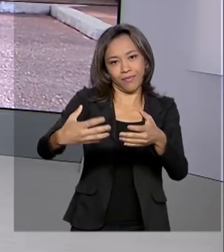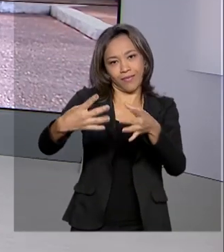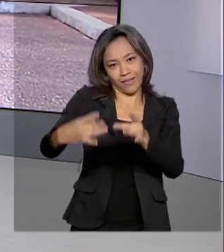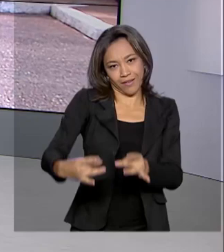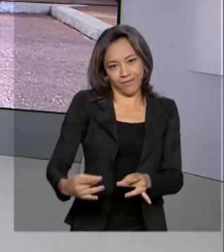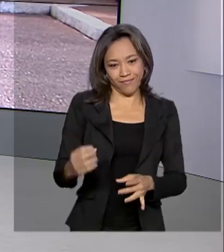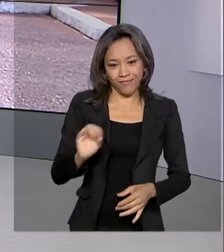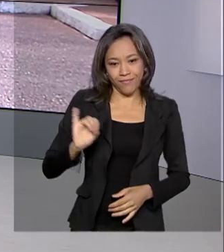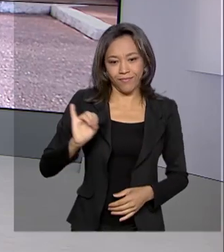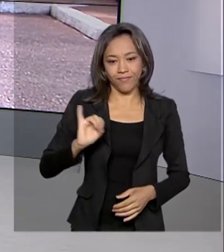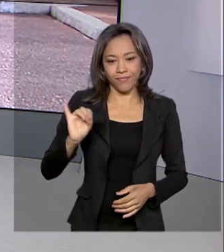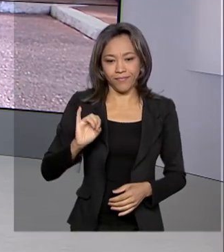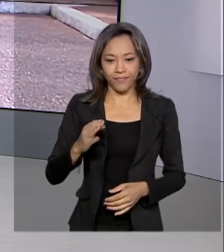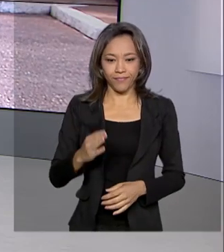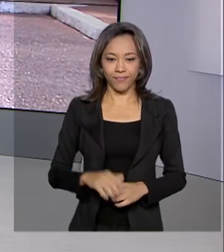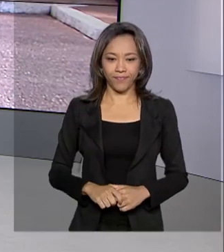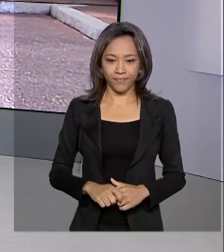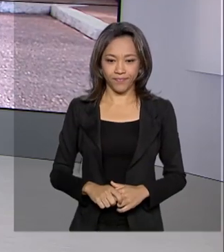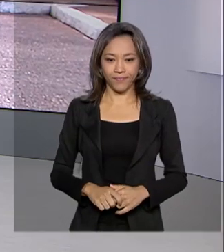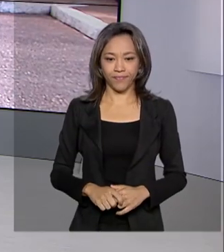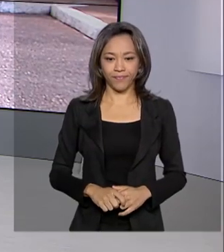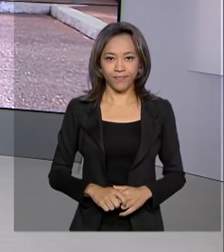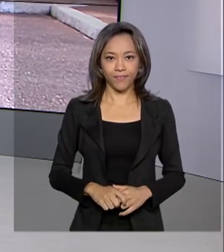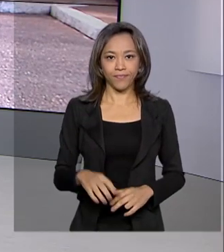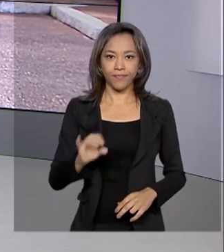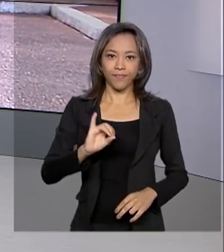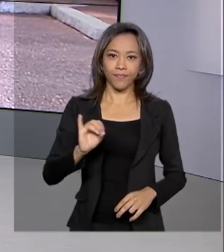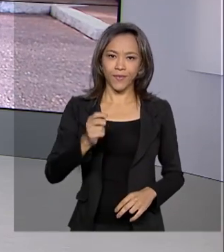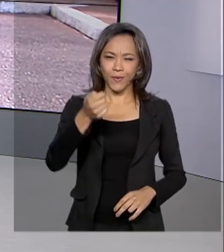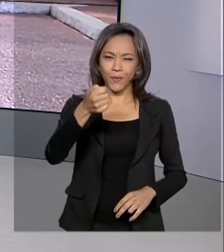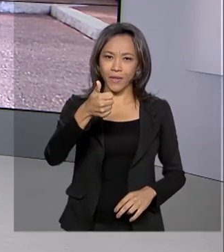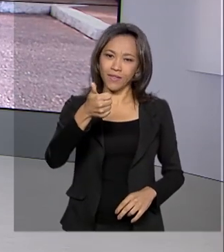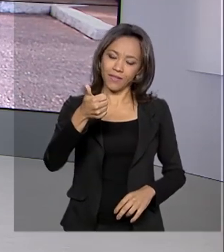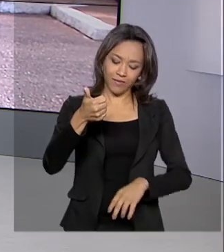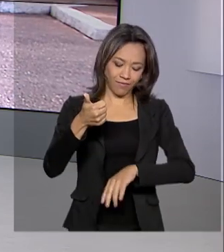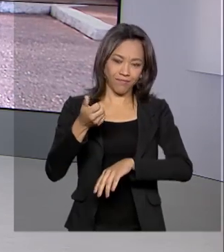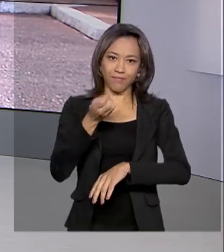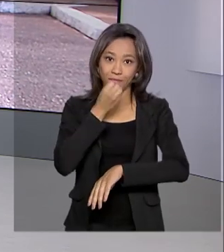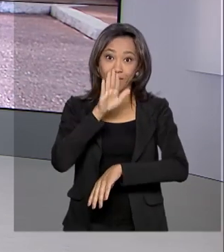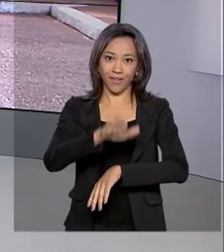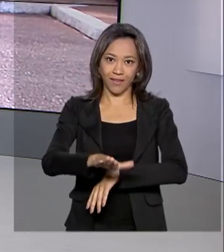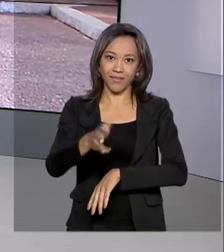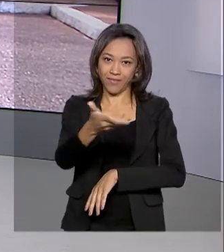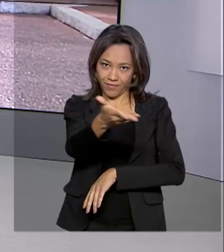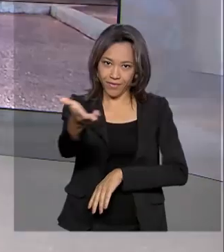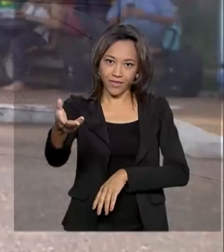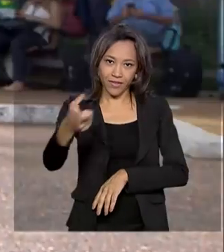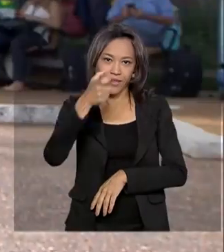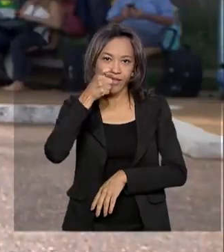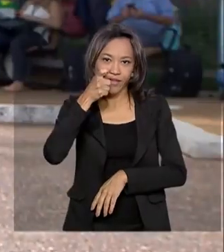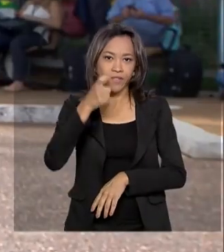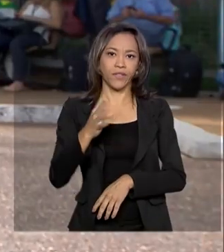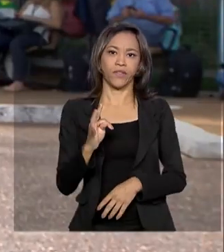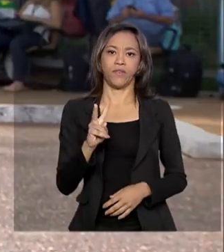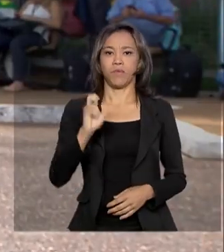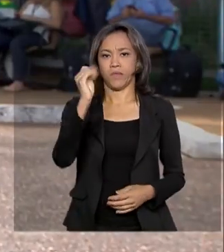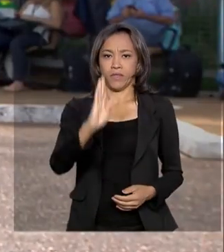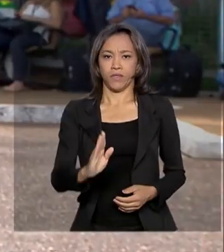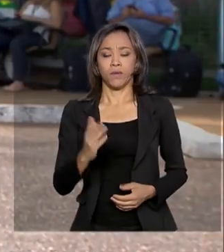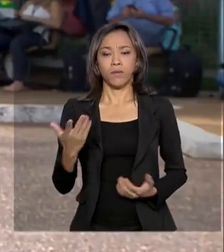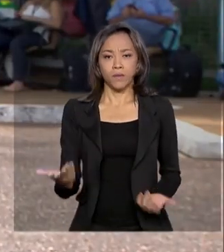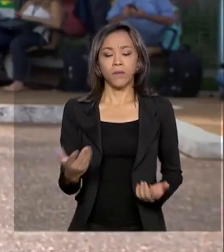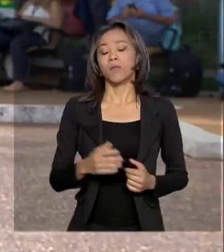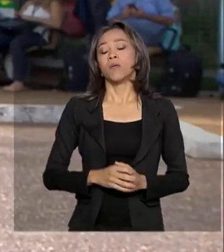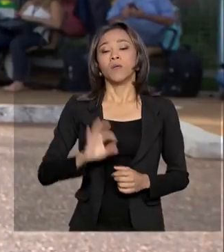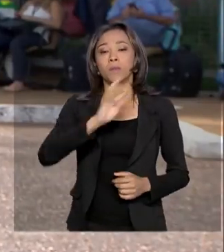luciana oi oi lilian quase boa tarde para você para quem assiste à tv brasil é isso mesmo e o